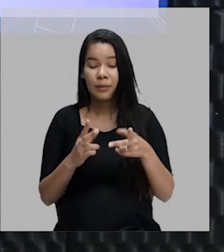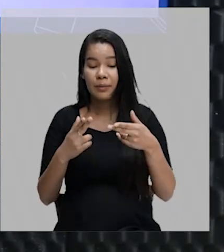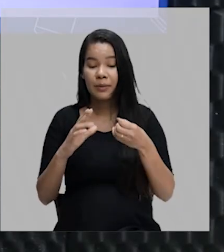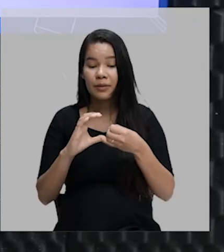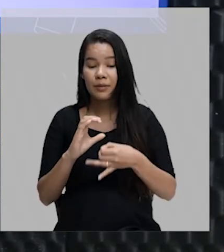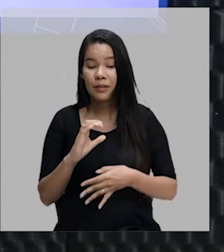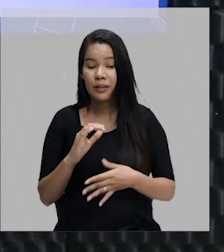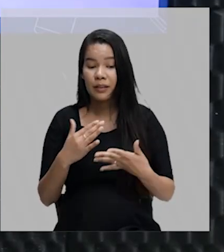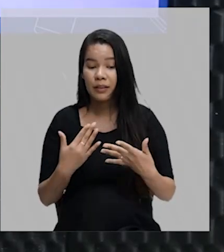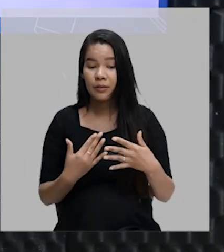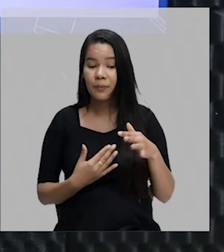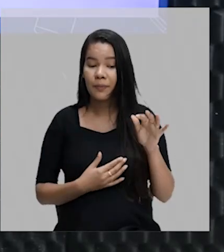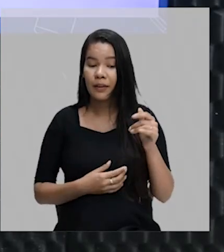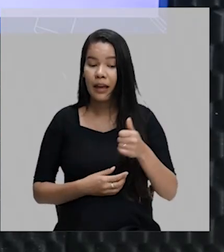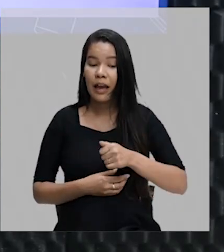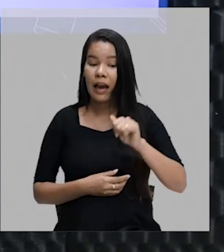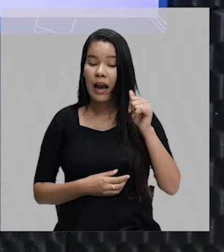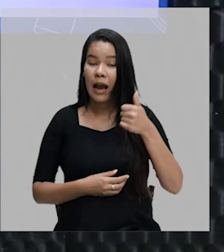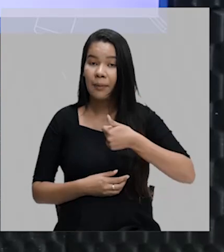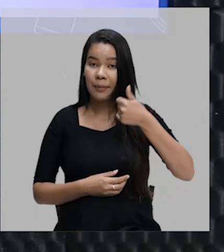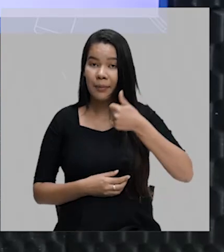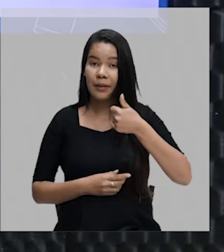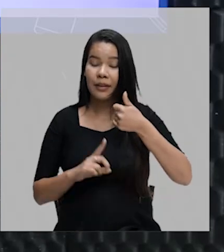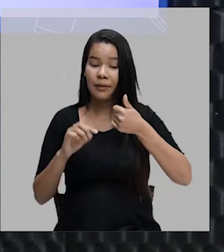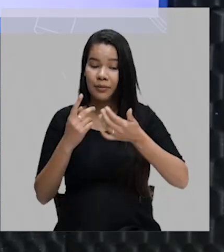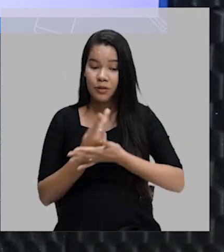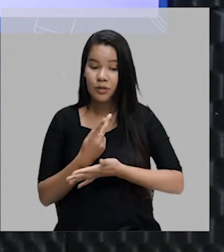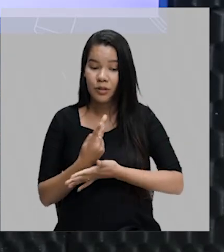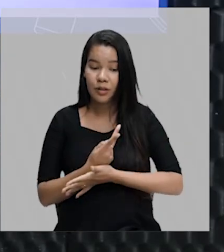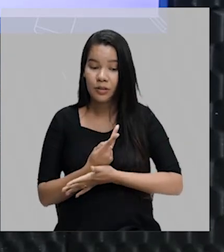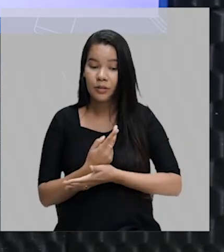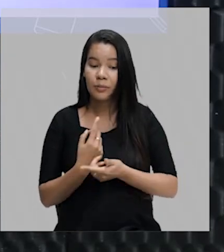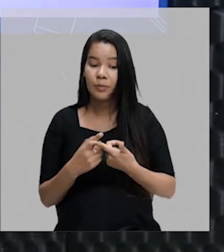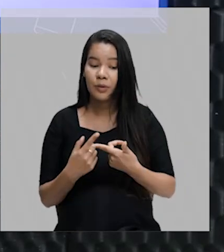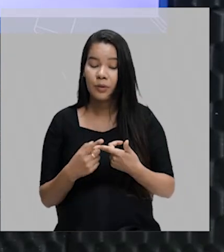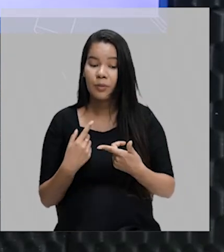Pessoal, essa alternativa é falsa. Por quê? Quando